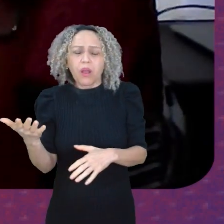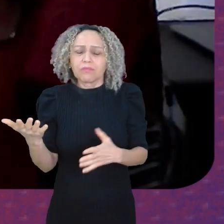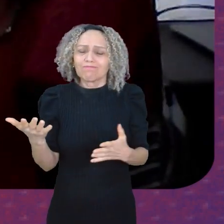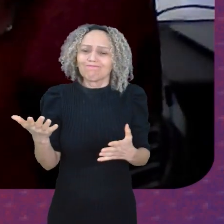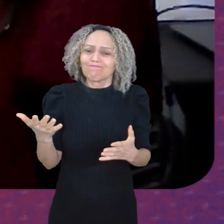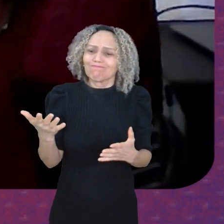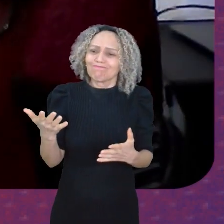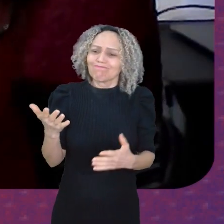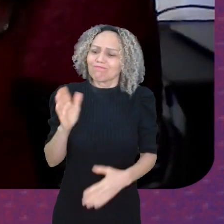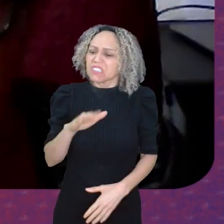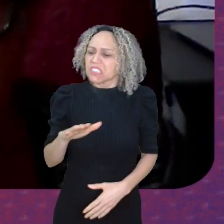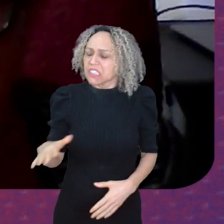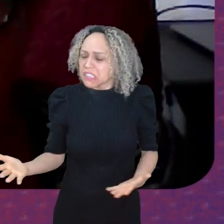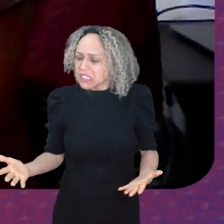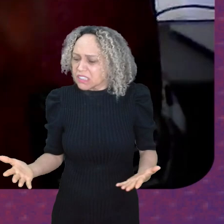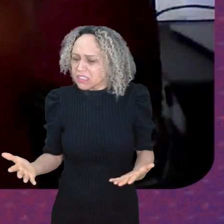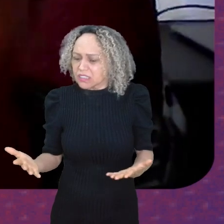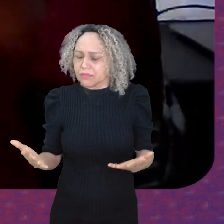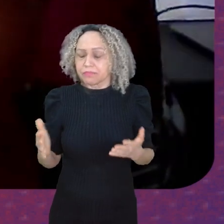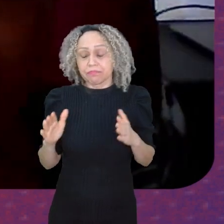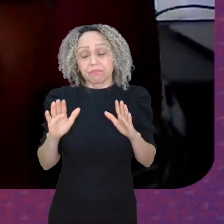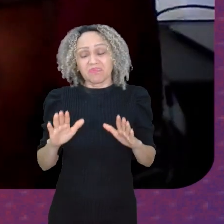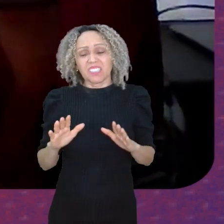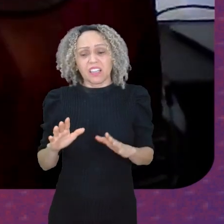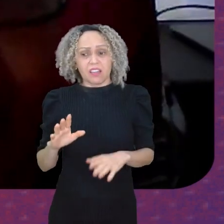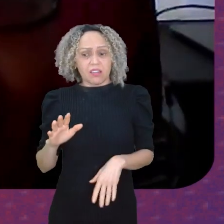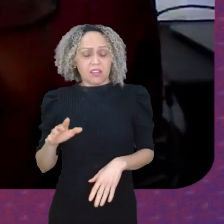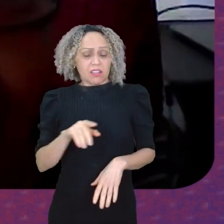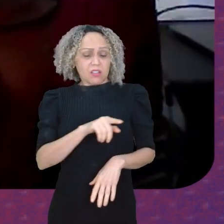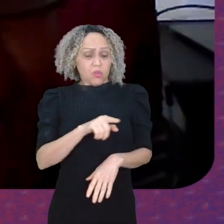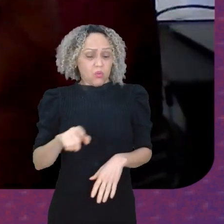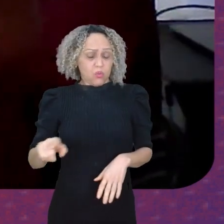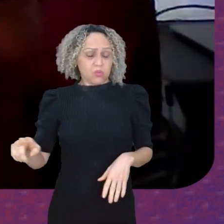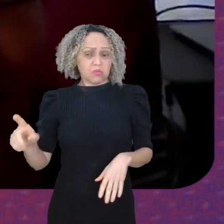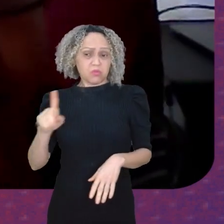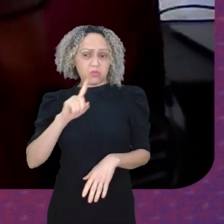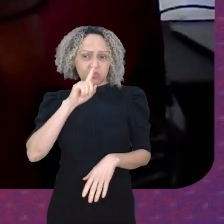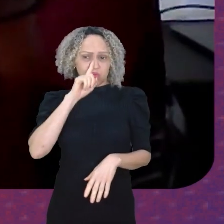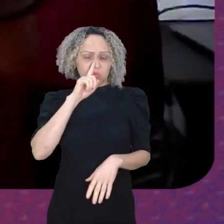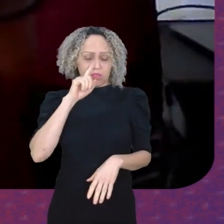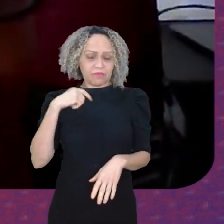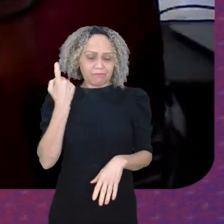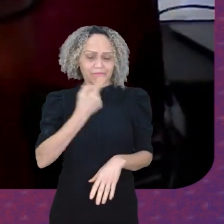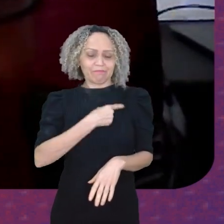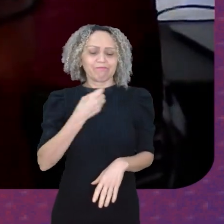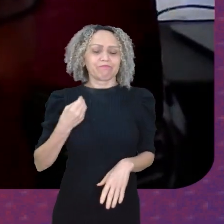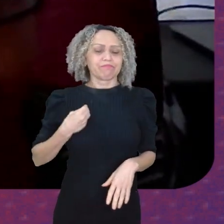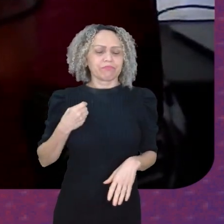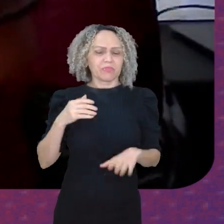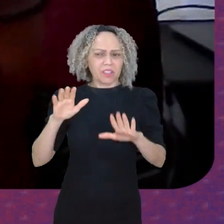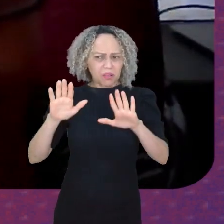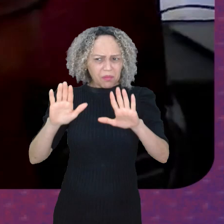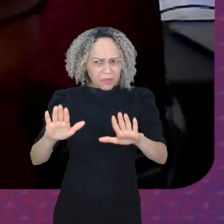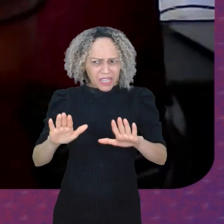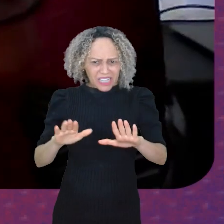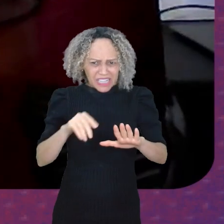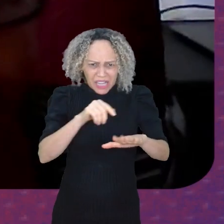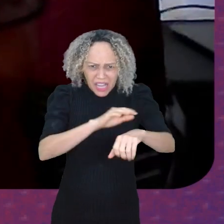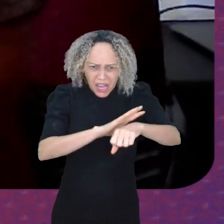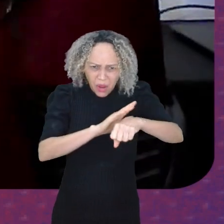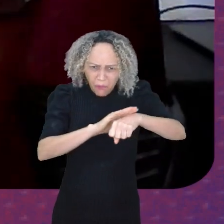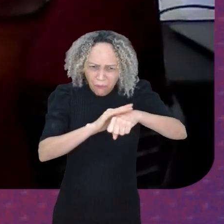perigos para as nossas vidas. Mas não foi aí que a pobreza